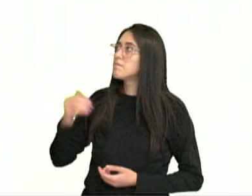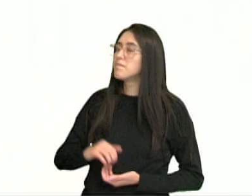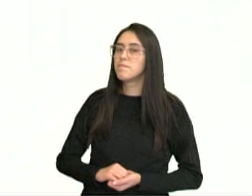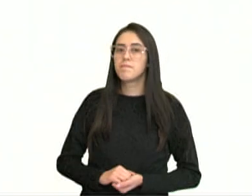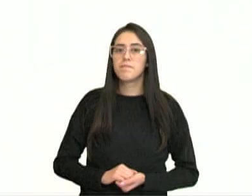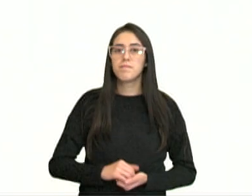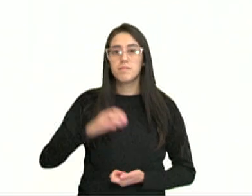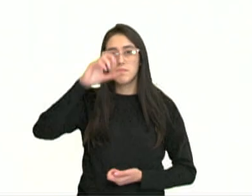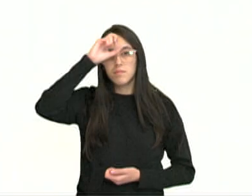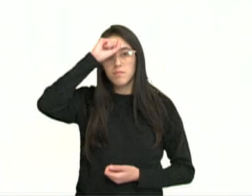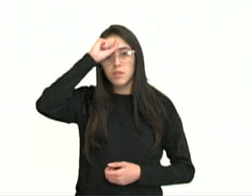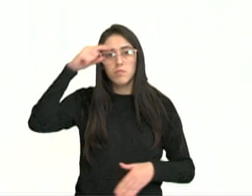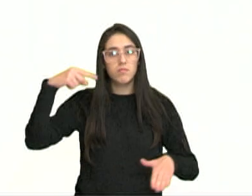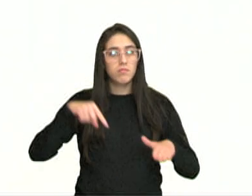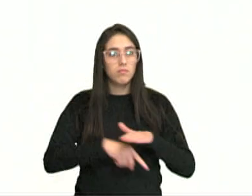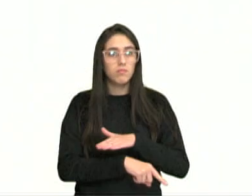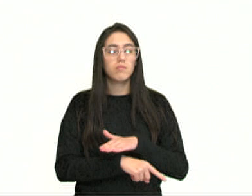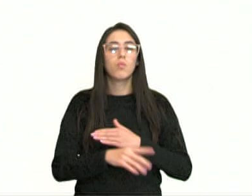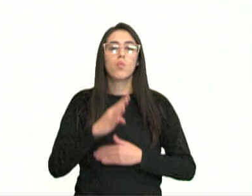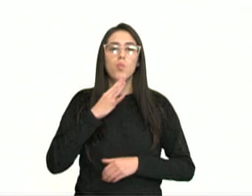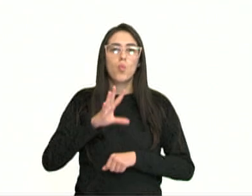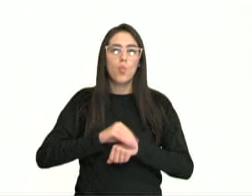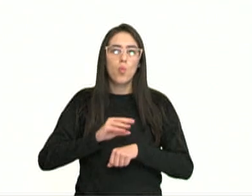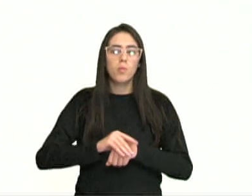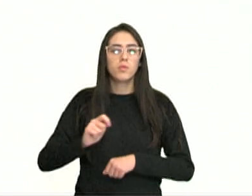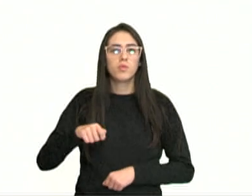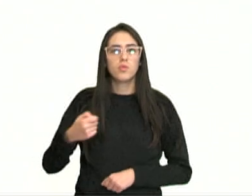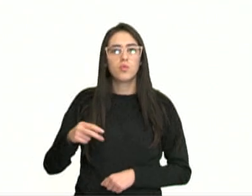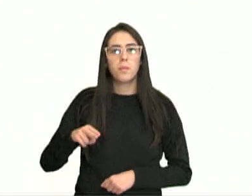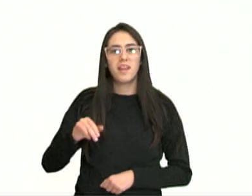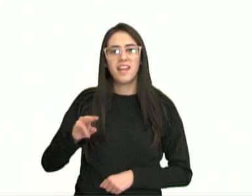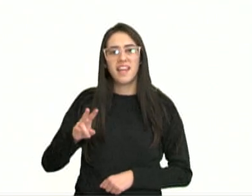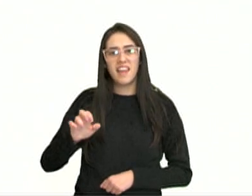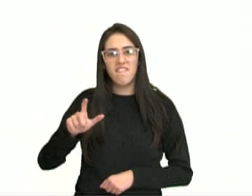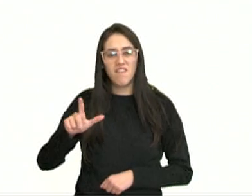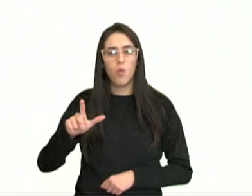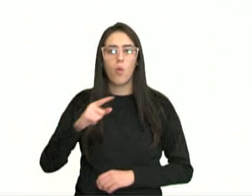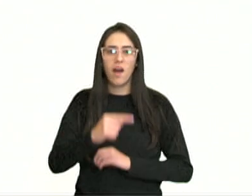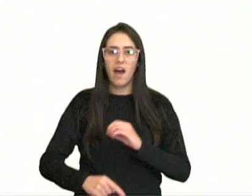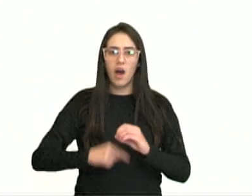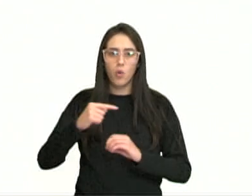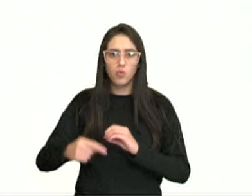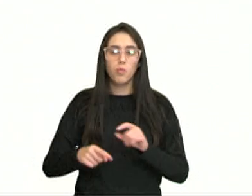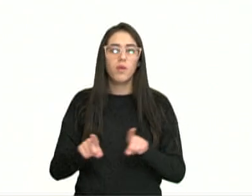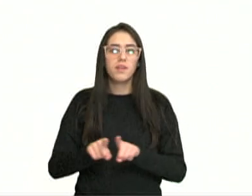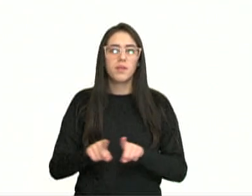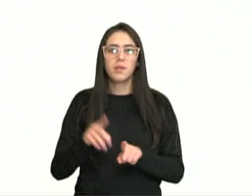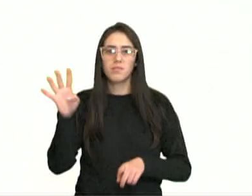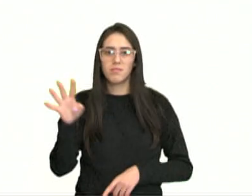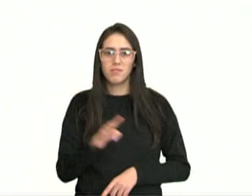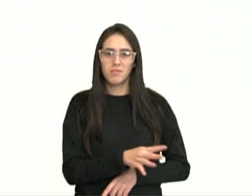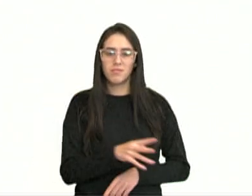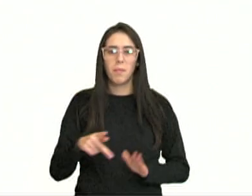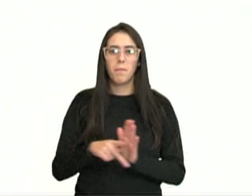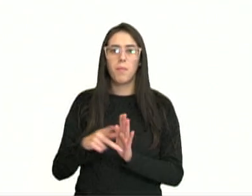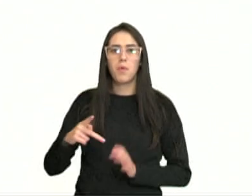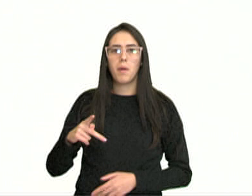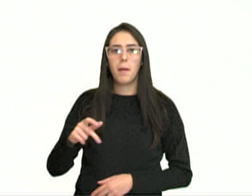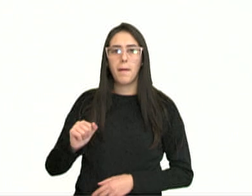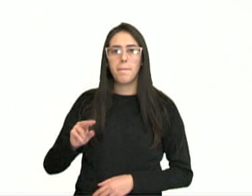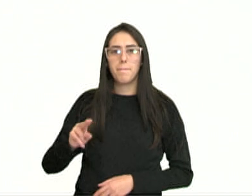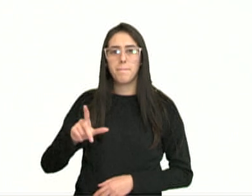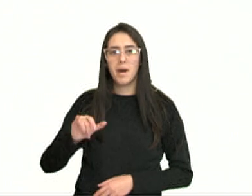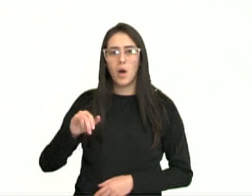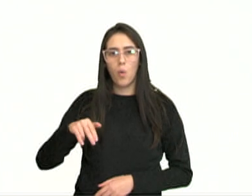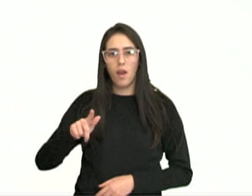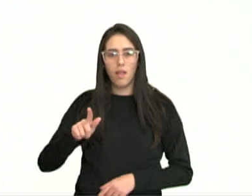os conhecimentos sobre os níveis e subníveis da energia de um átomo e sobre o diagrama de Linus-Pauling e praticar o conhecimento com atividades